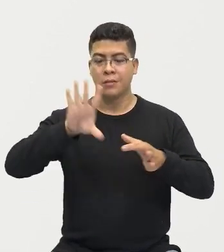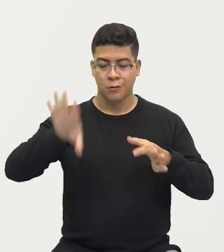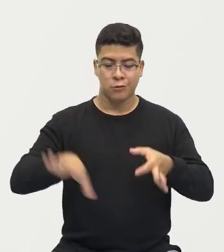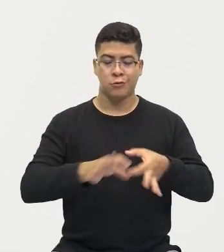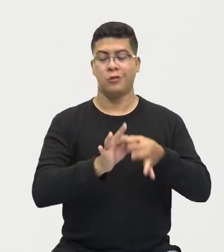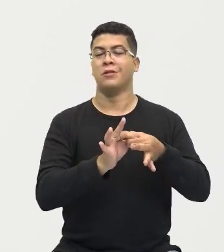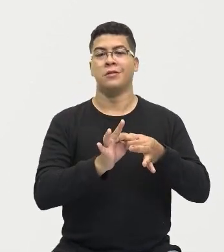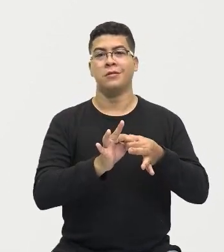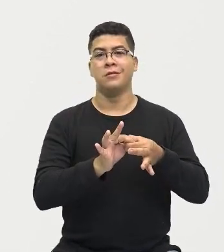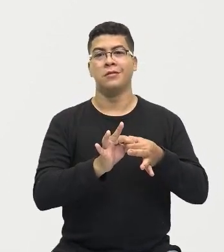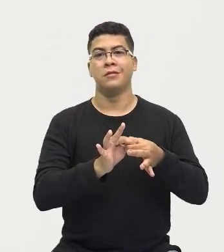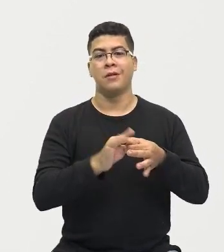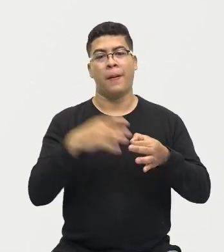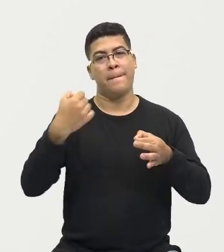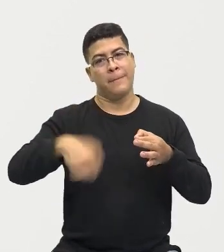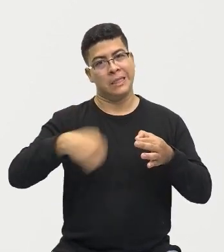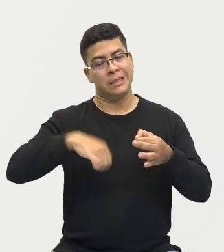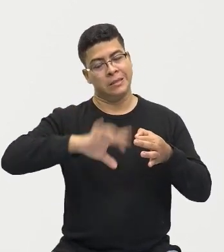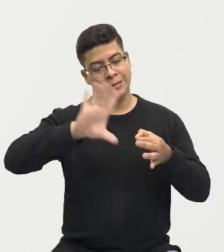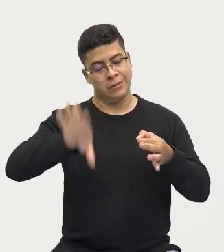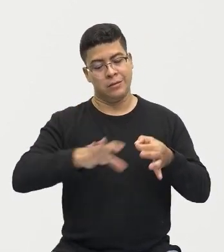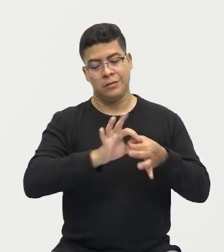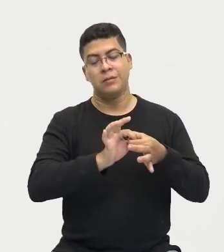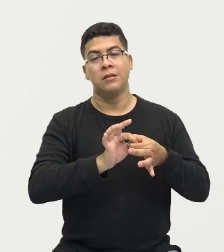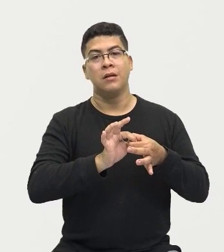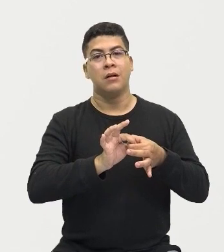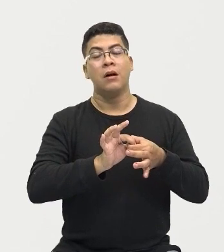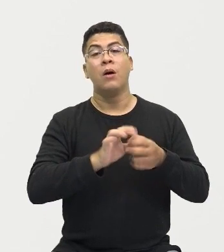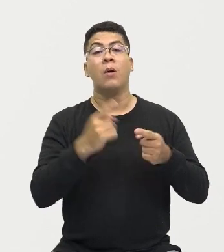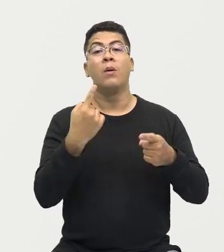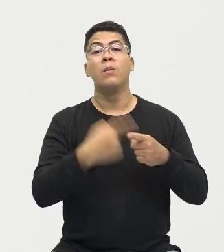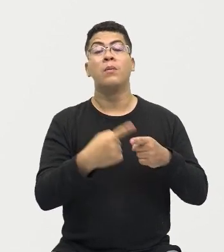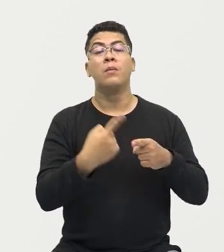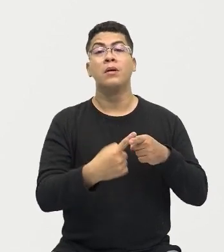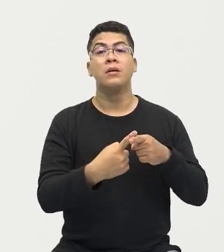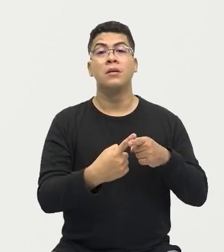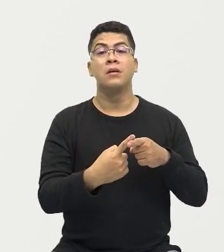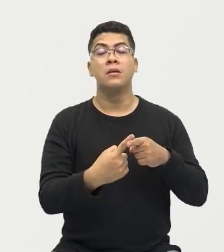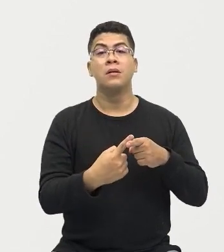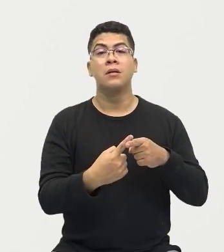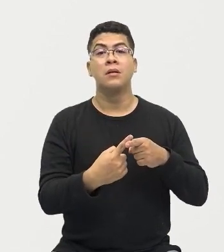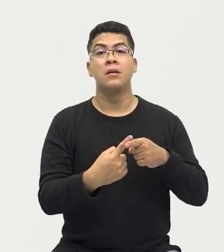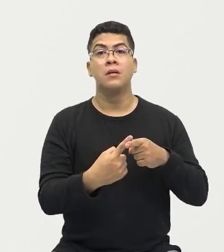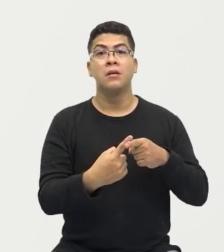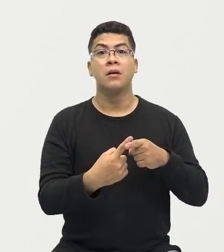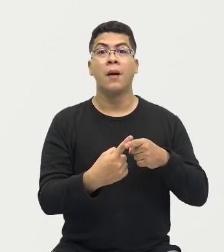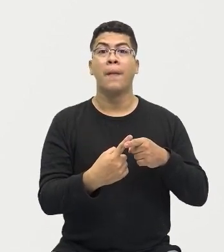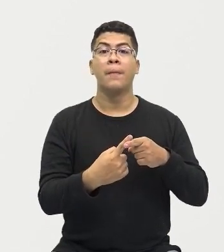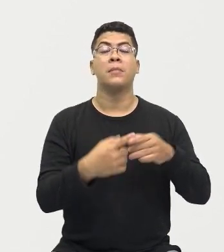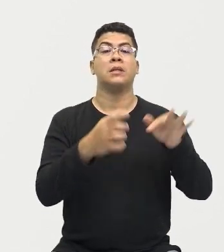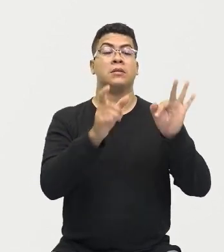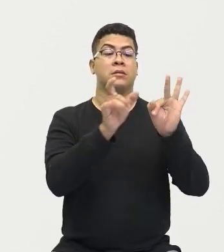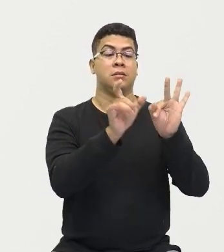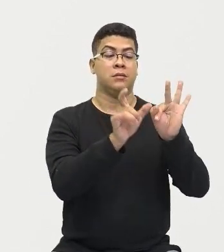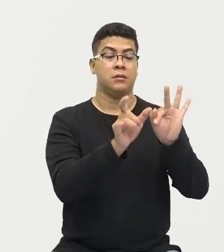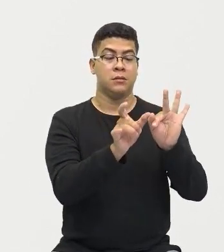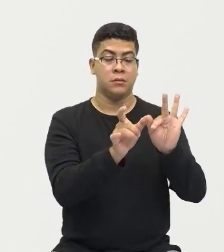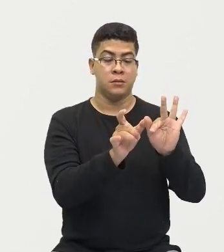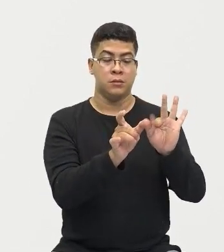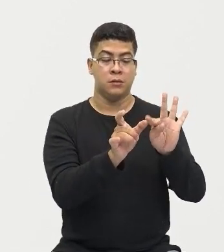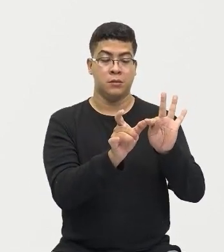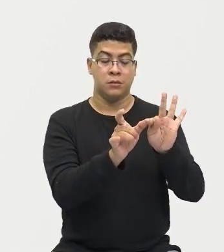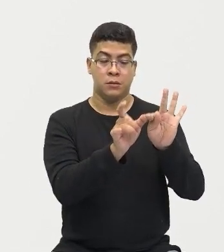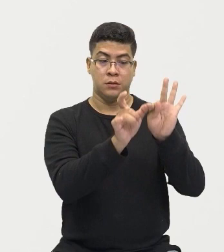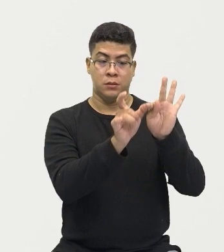Ele precisa desse complemento. Sabe por quê? Porque ele precisa transitar para esse complemento. Então ele é um